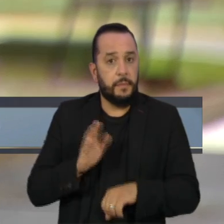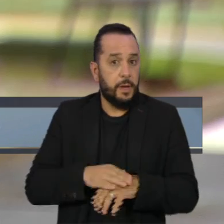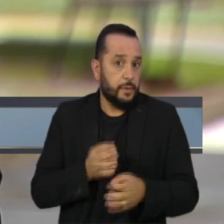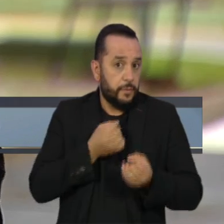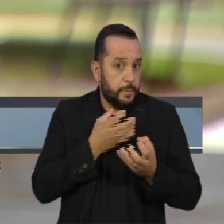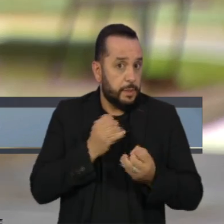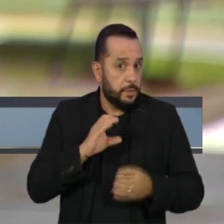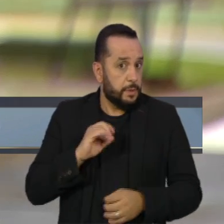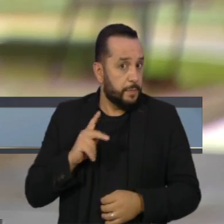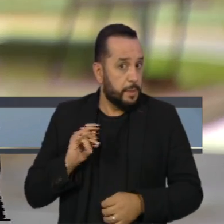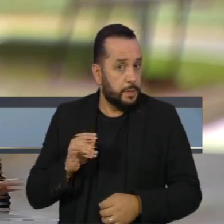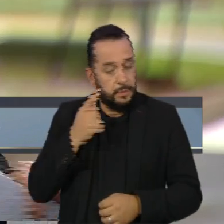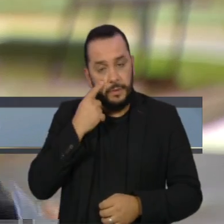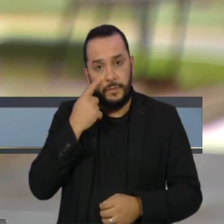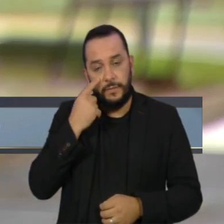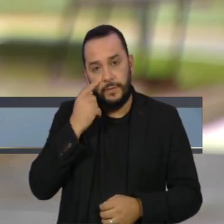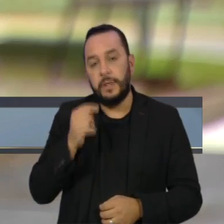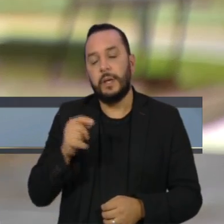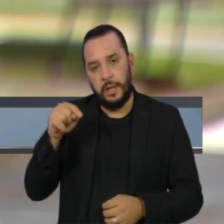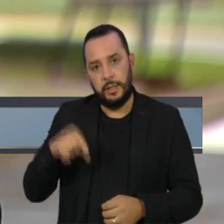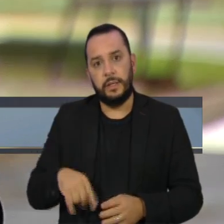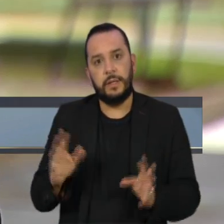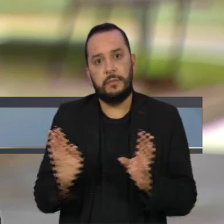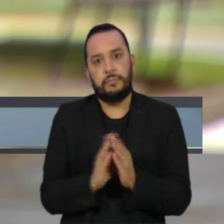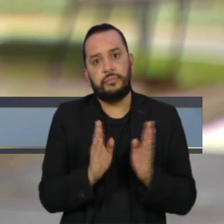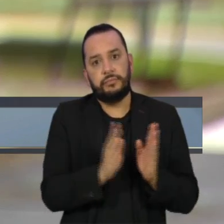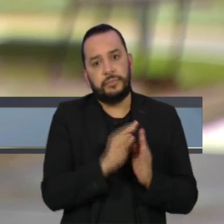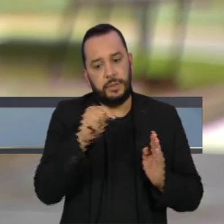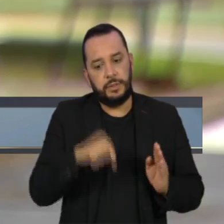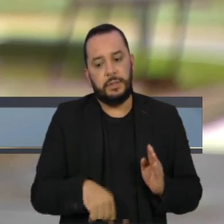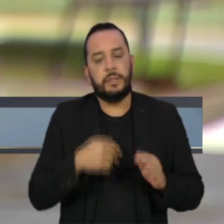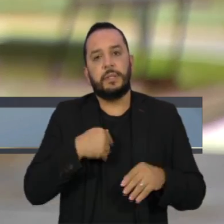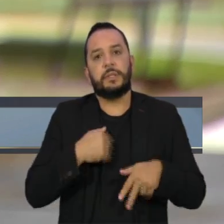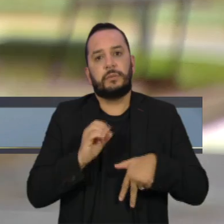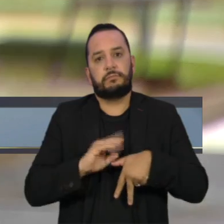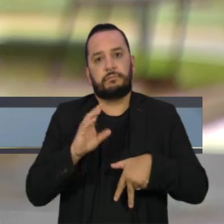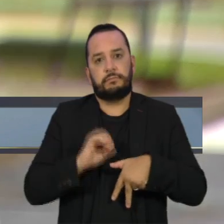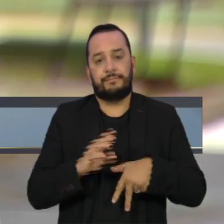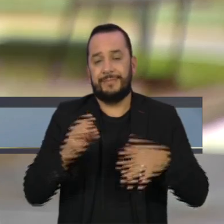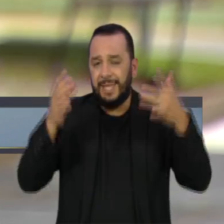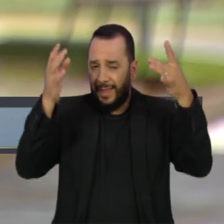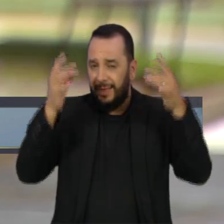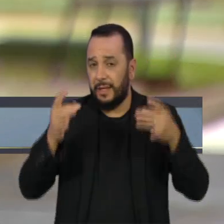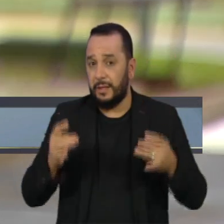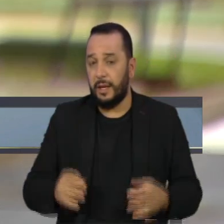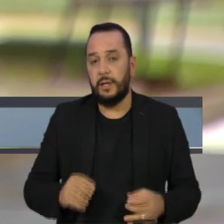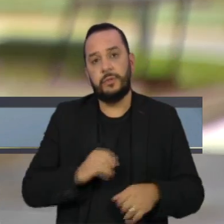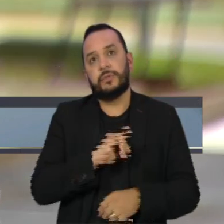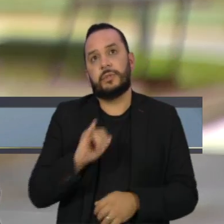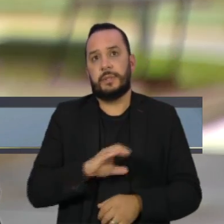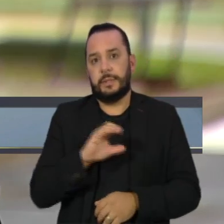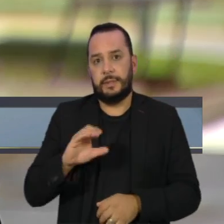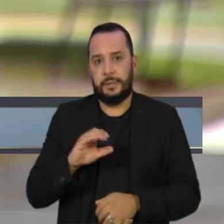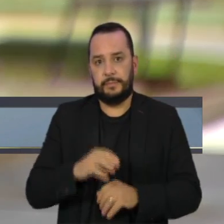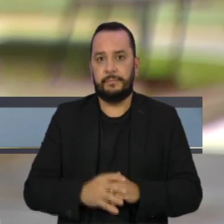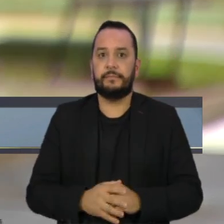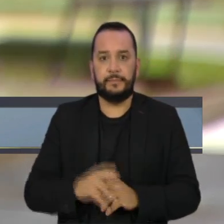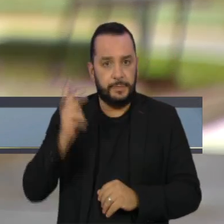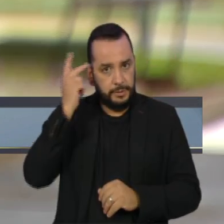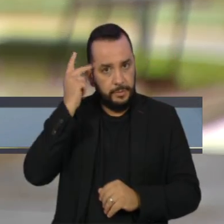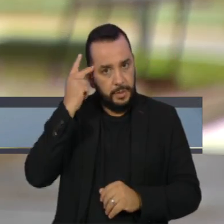informações sobre a CPI você confere ao longo da nossa programação EA cobertura completa no Jornal da Cultura